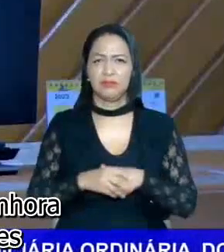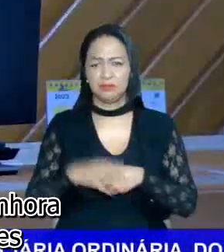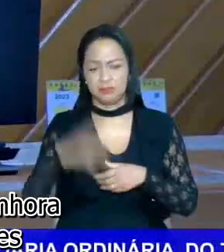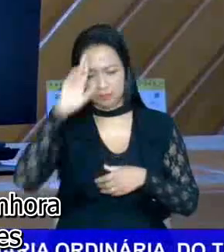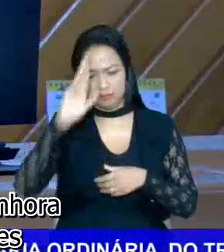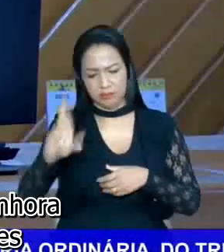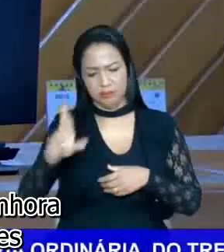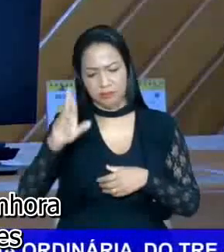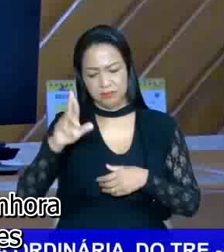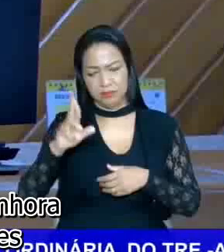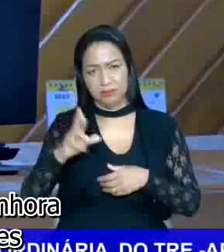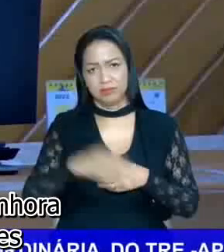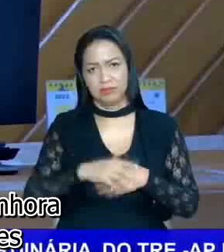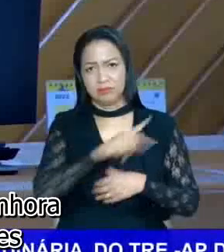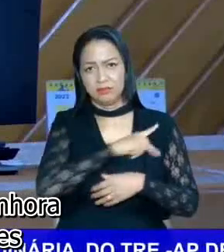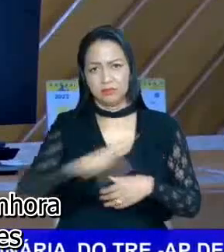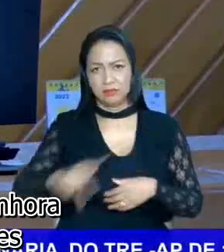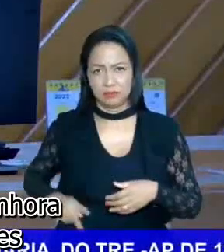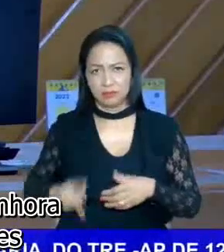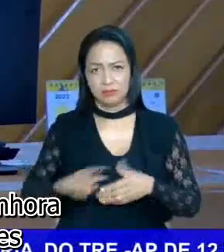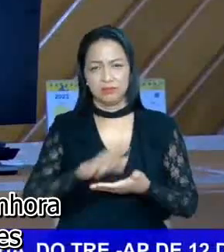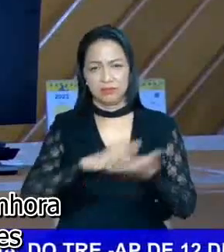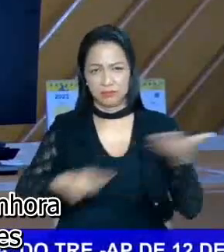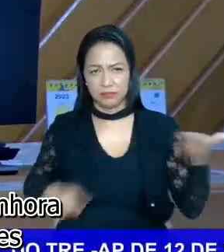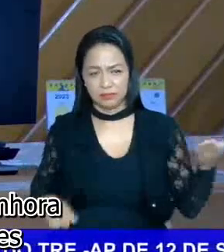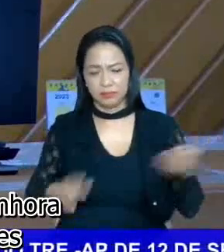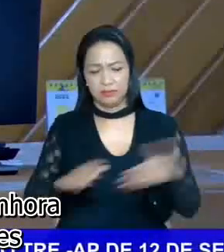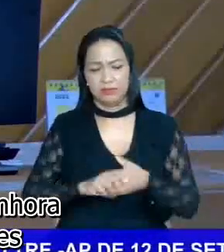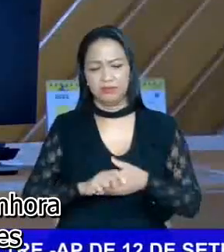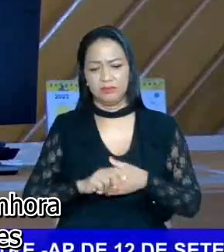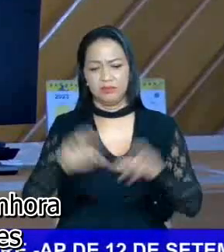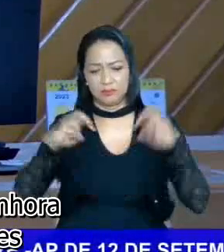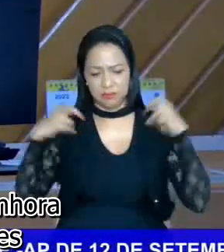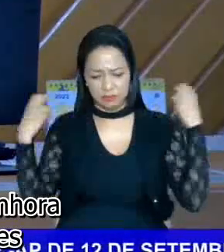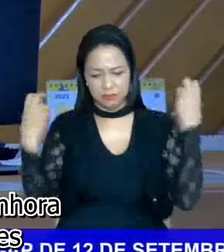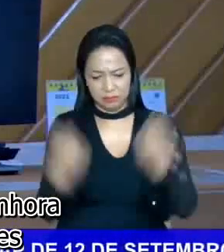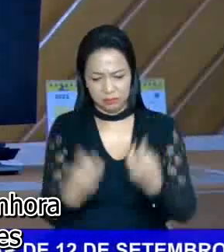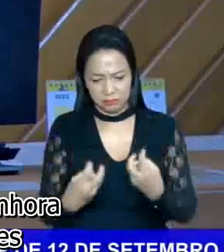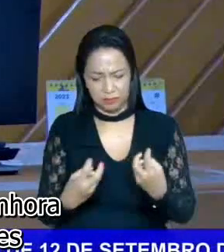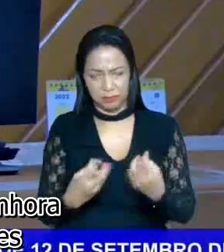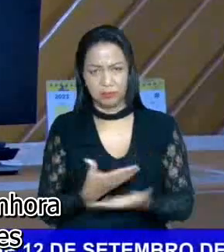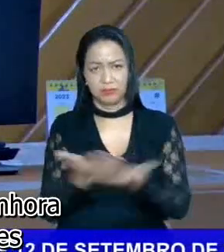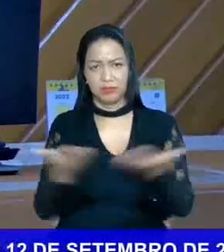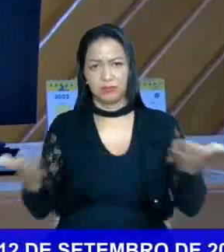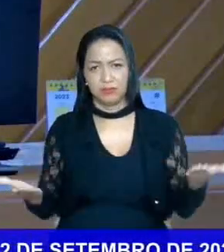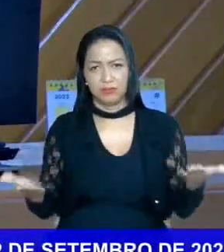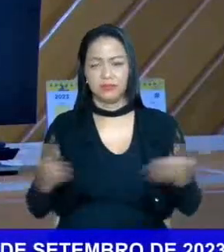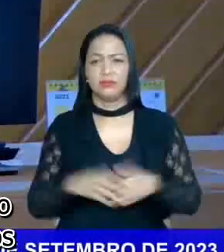senhor Na presidente. tela, o representante do Ministério Público, doutor Milton Santos. Jogadores,